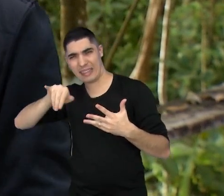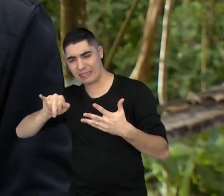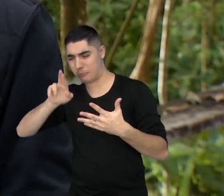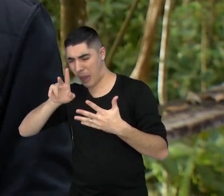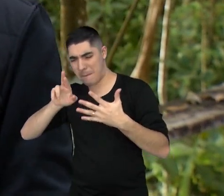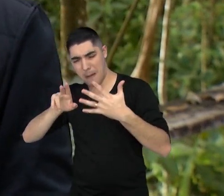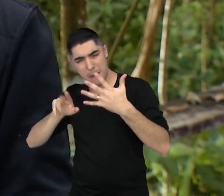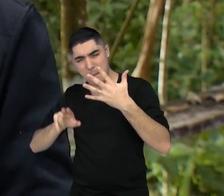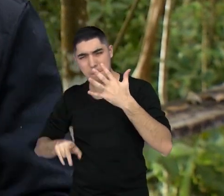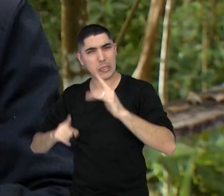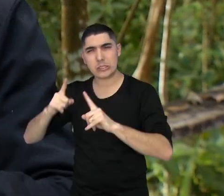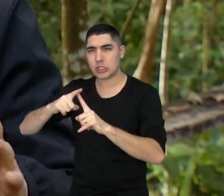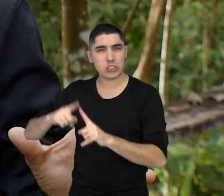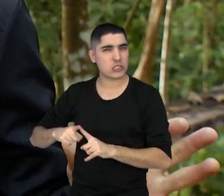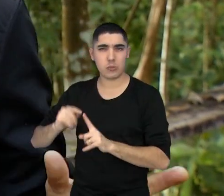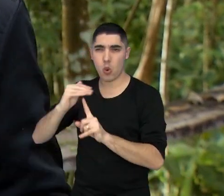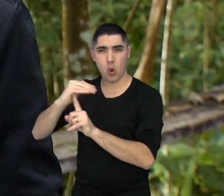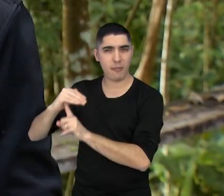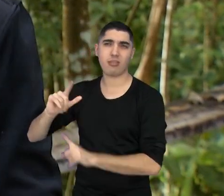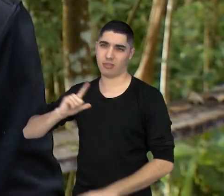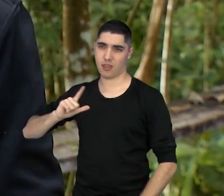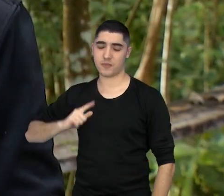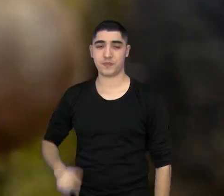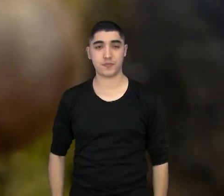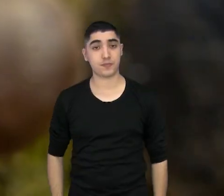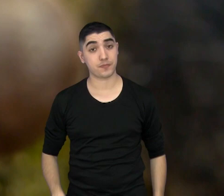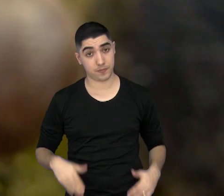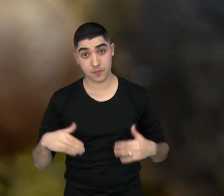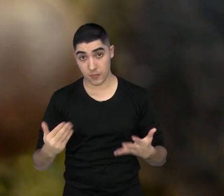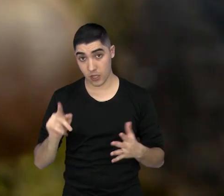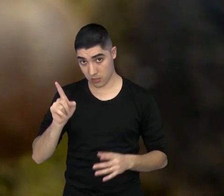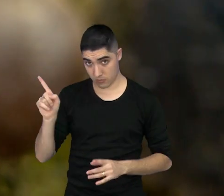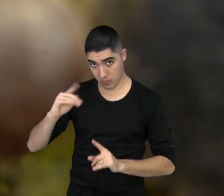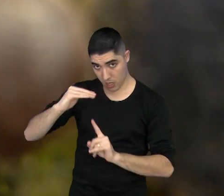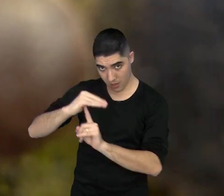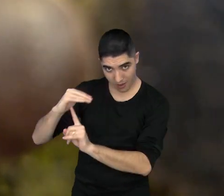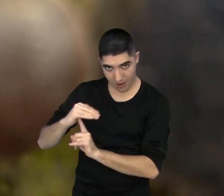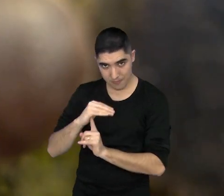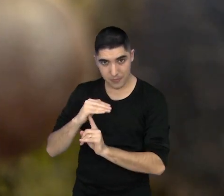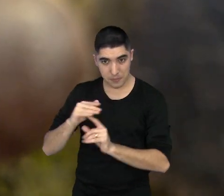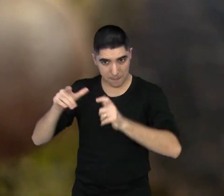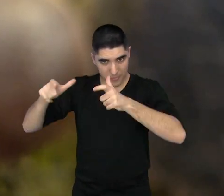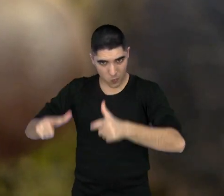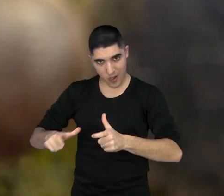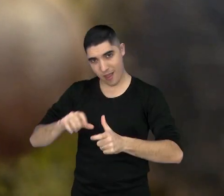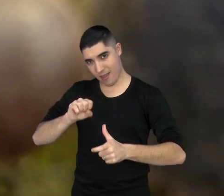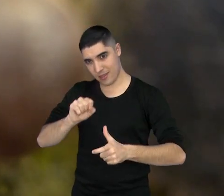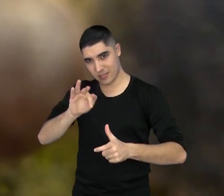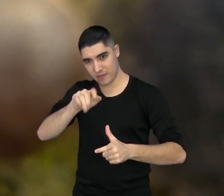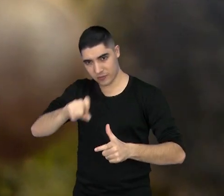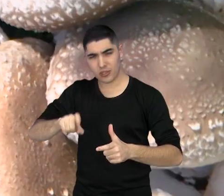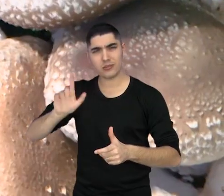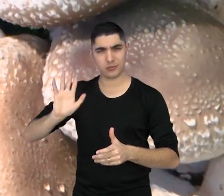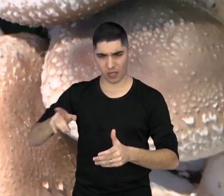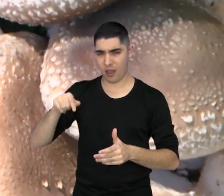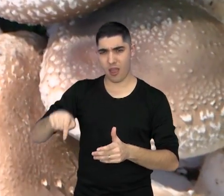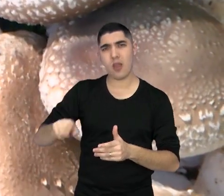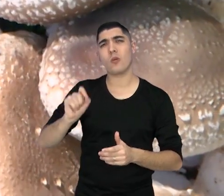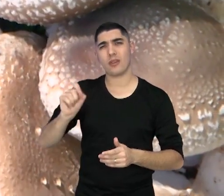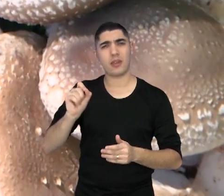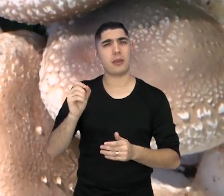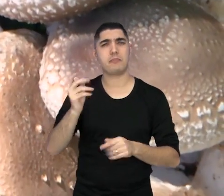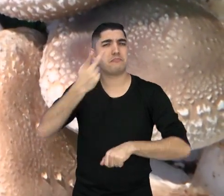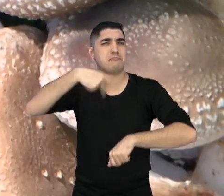em toras. A gente consegue fazer vários tipos de cogumelo. Os cogumelos produzidos em São Francisco Xavier já